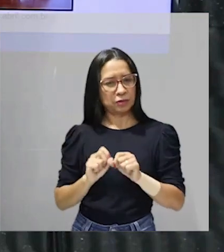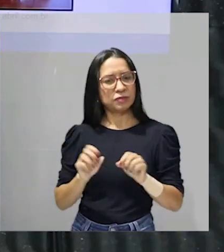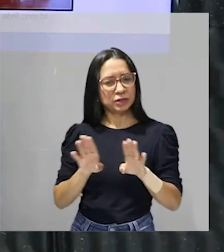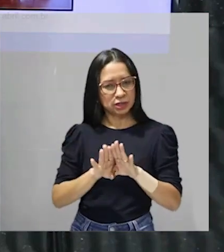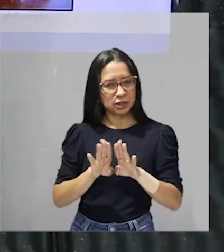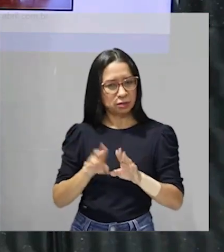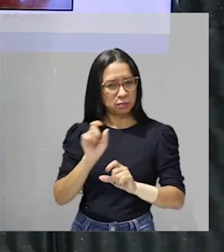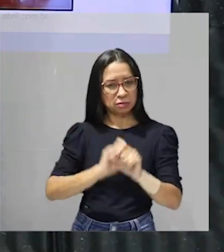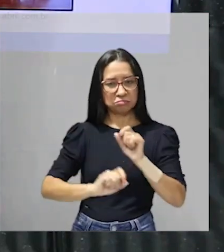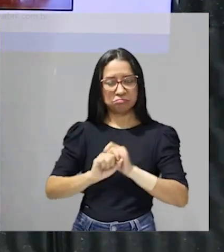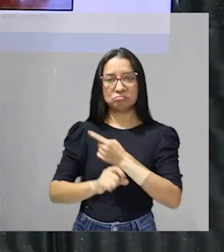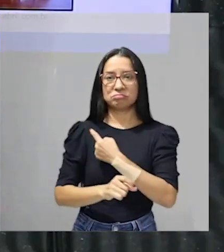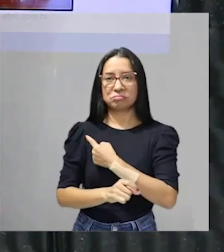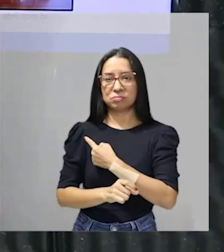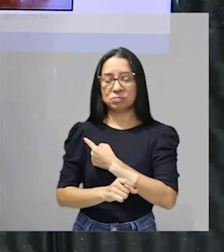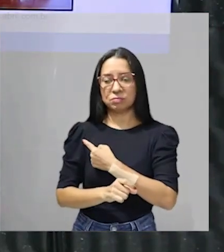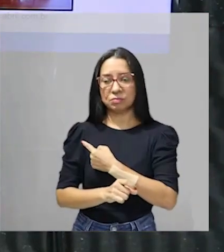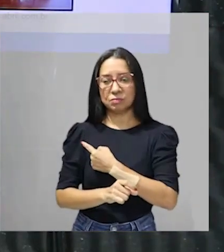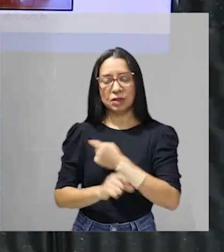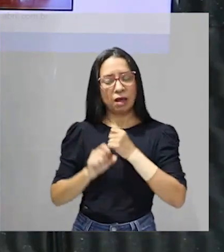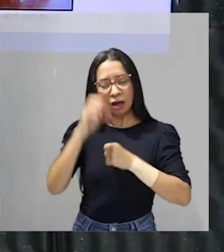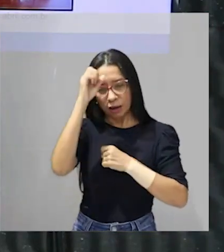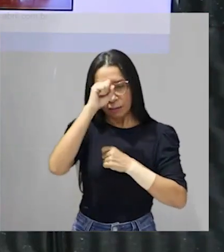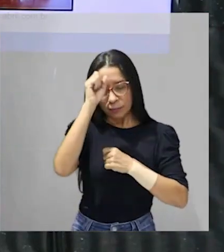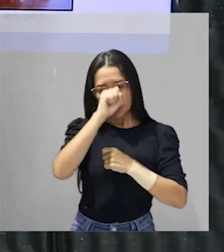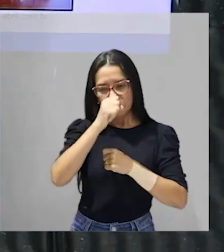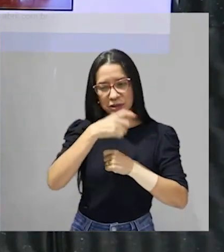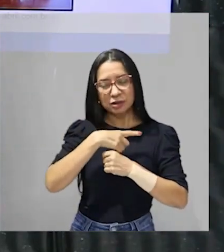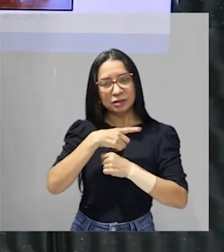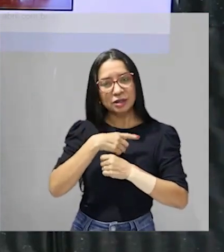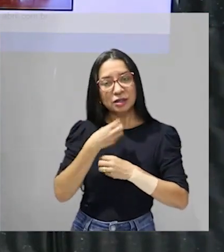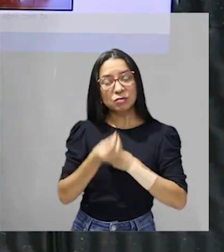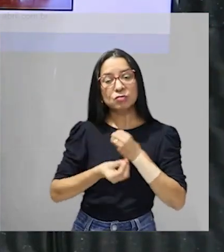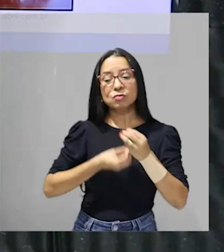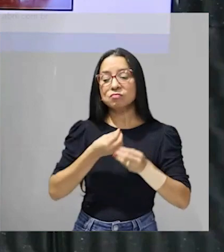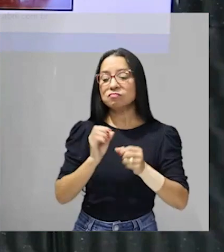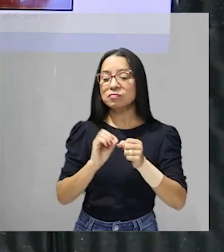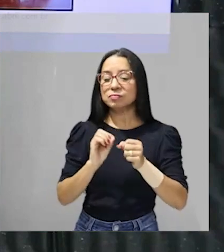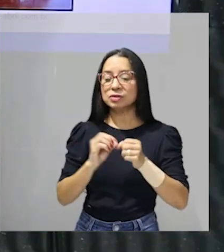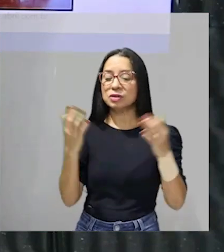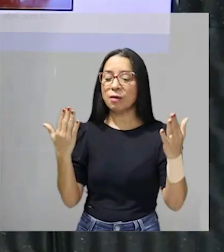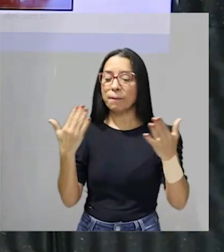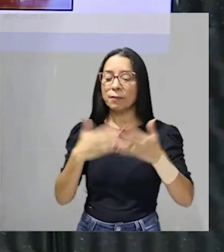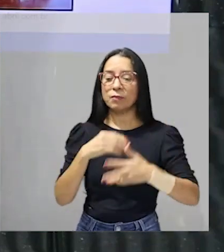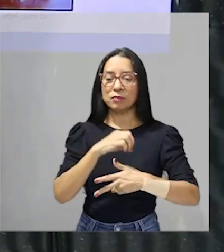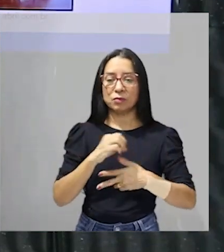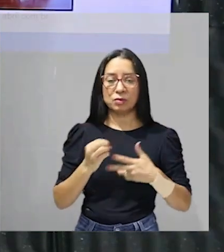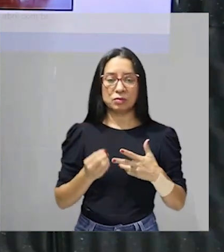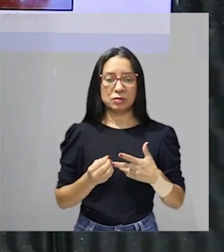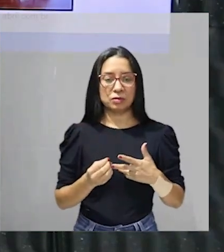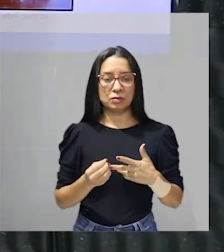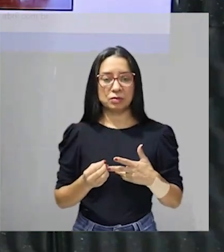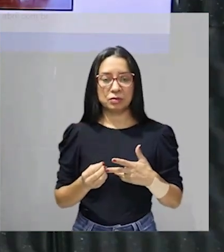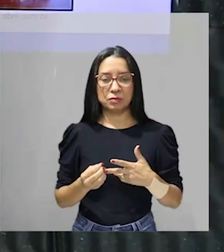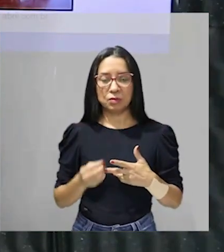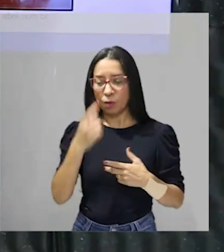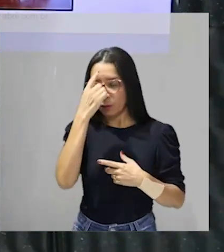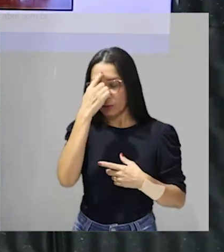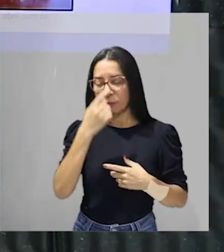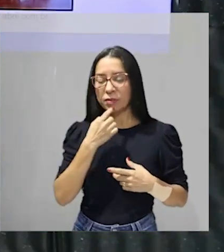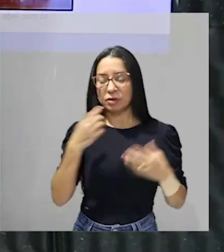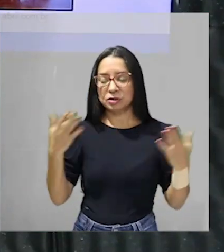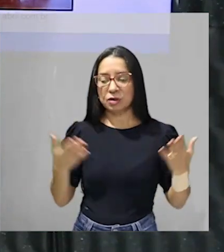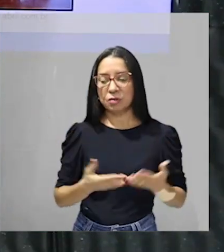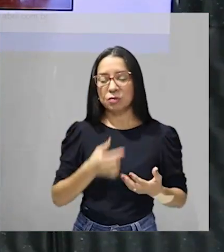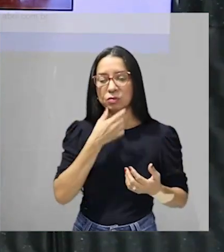isso que eu quero que vocês aprendam e levem para quando você estiverem fazendo a prova do Enem vocês coloquei uma imagem agora